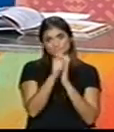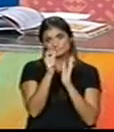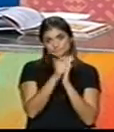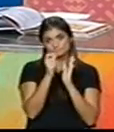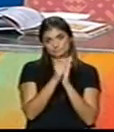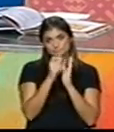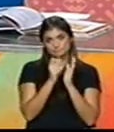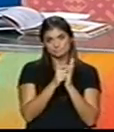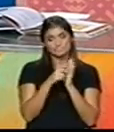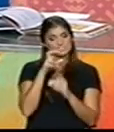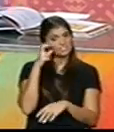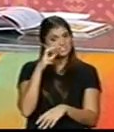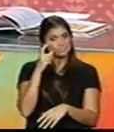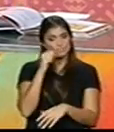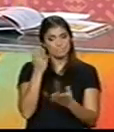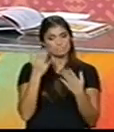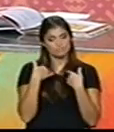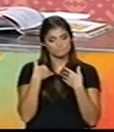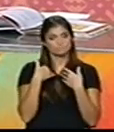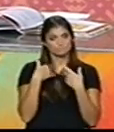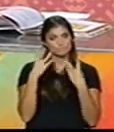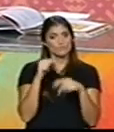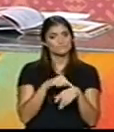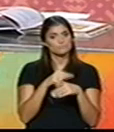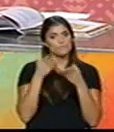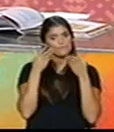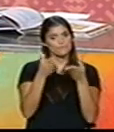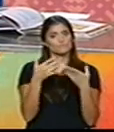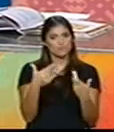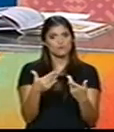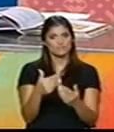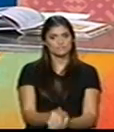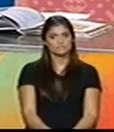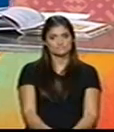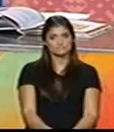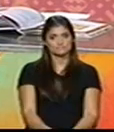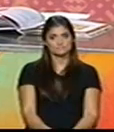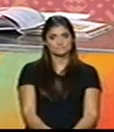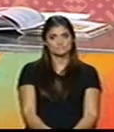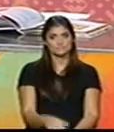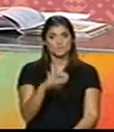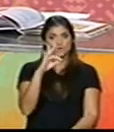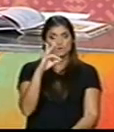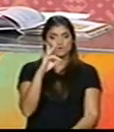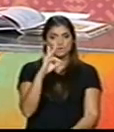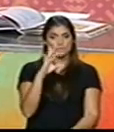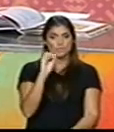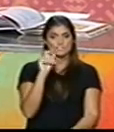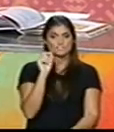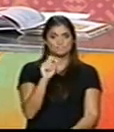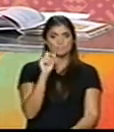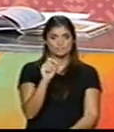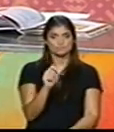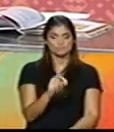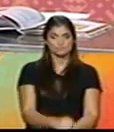Foram escritas com as canetas do meu senhora. Pai. Quanto tempo vai ao forno? Agora isto vai ao forno. Avançando. Vai ao forno a cerca de 40 minutos.